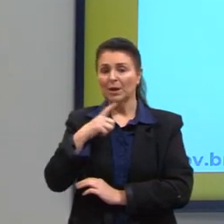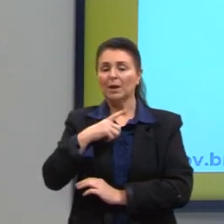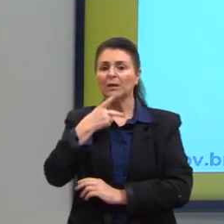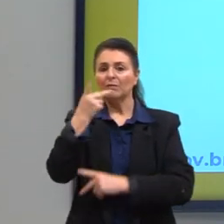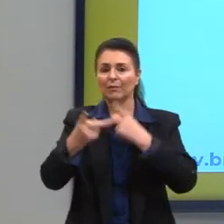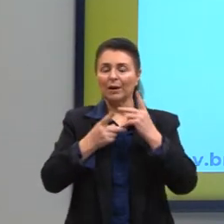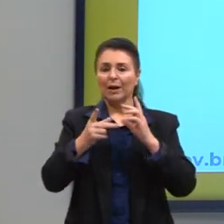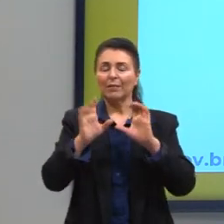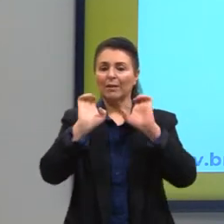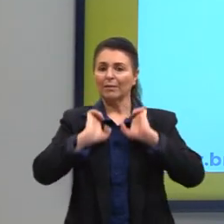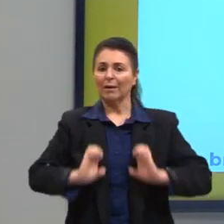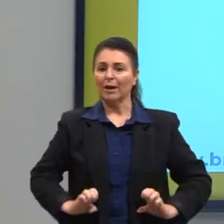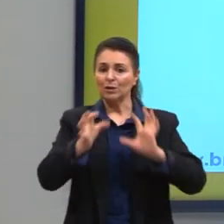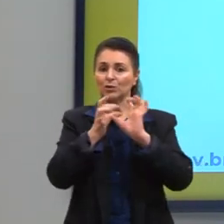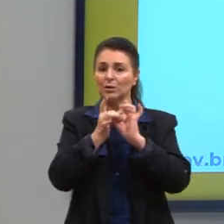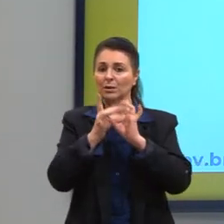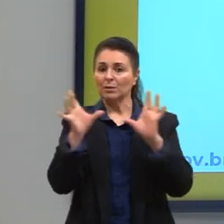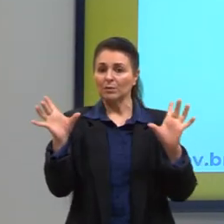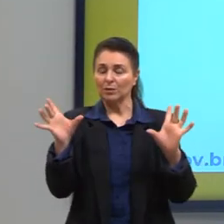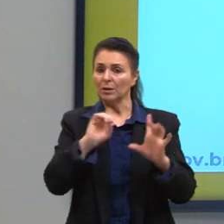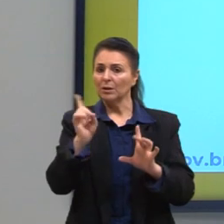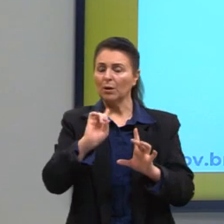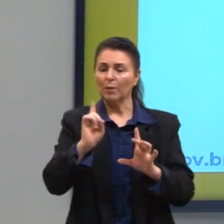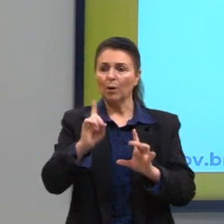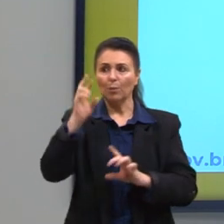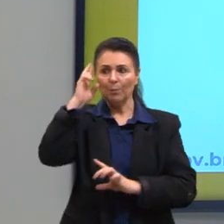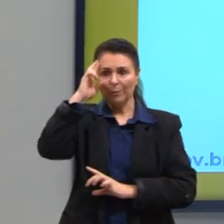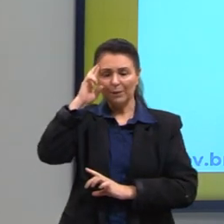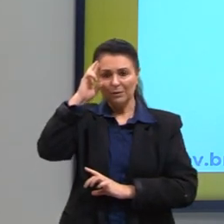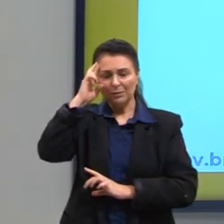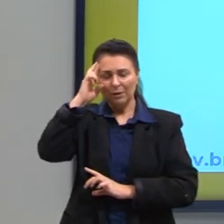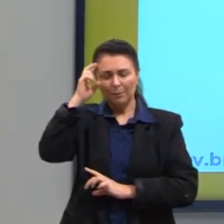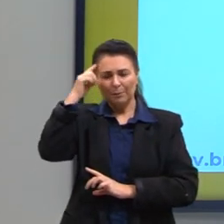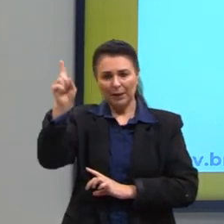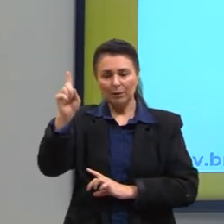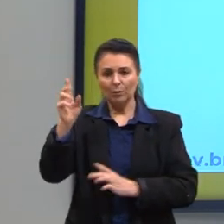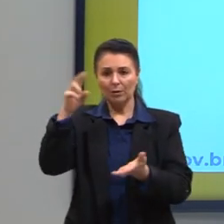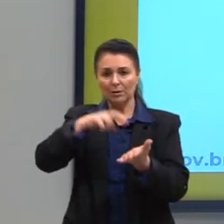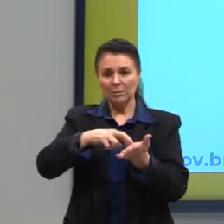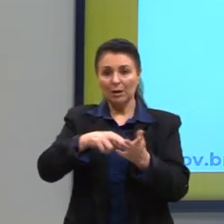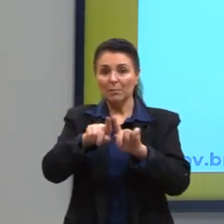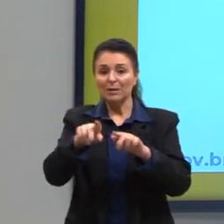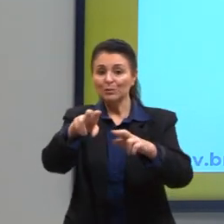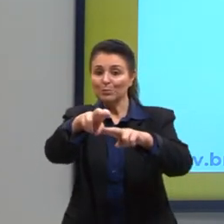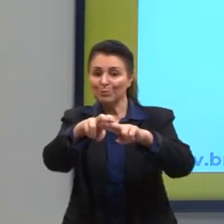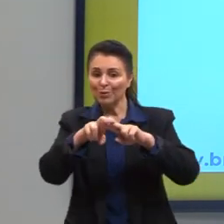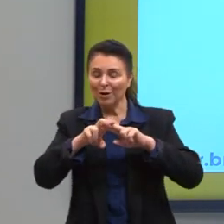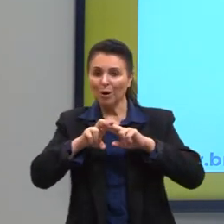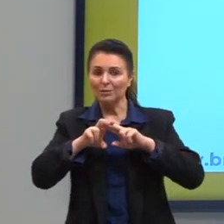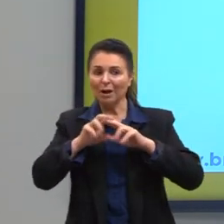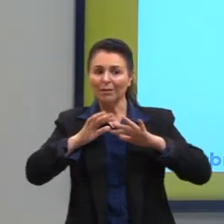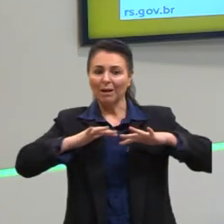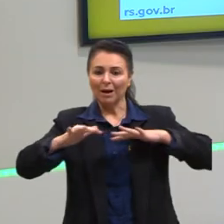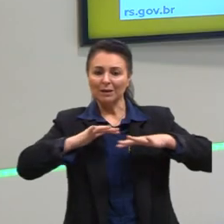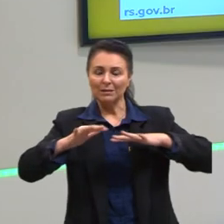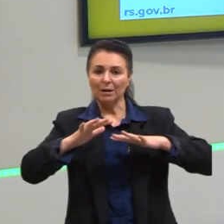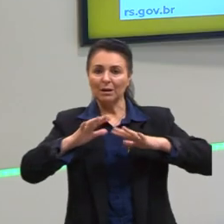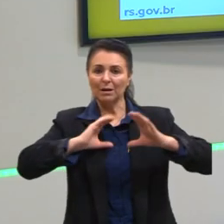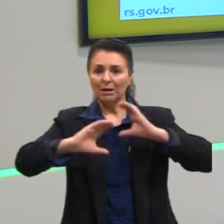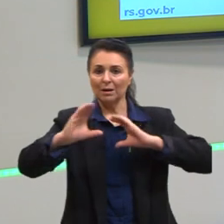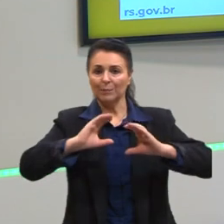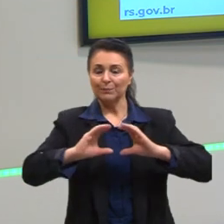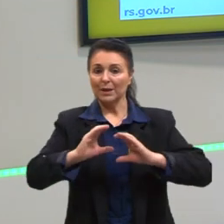razão não é adequação do pensamento a realidade mais fruto da ação comunicativa e a que o Rabino nos